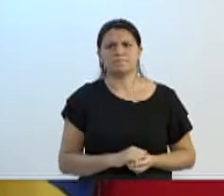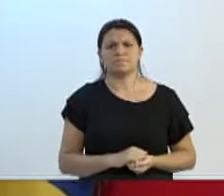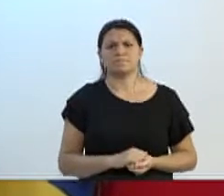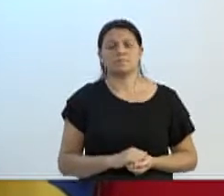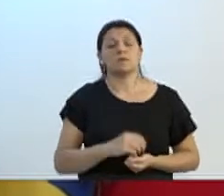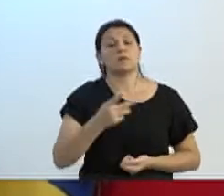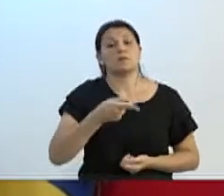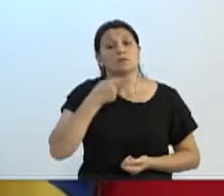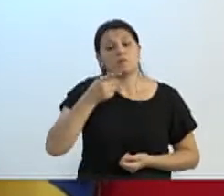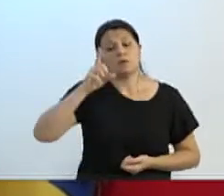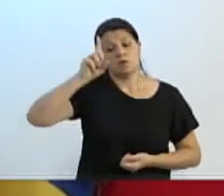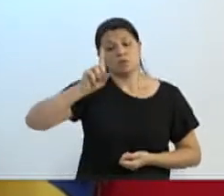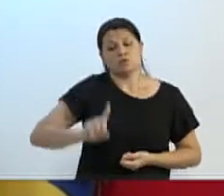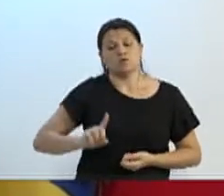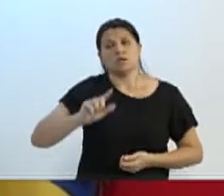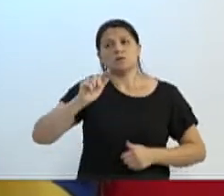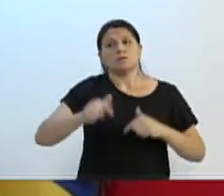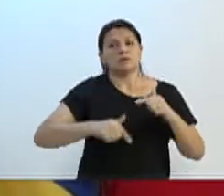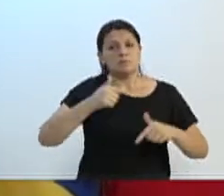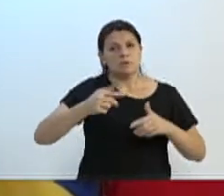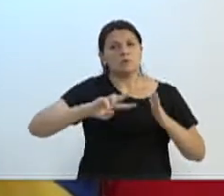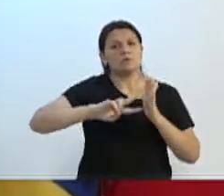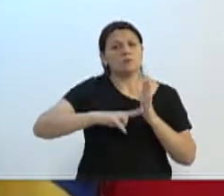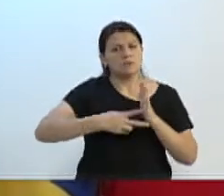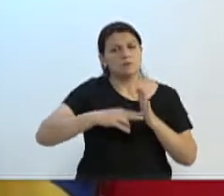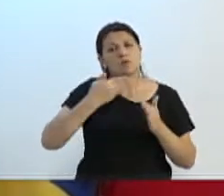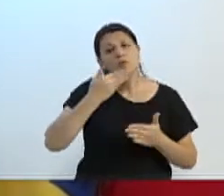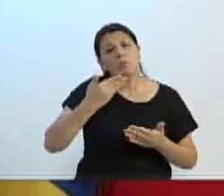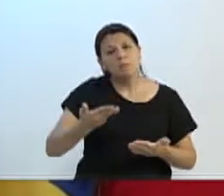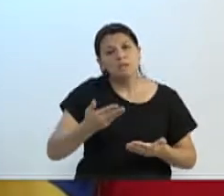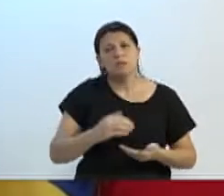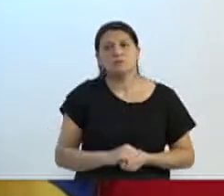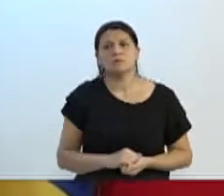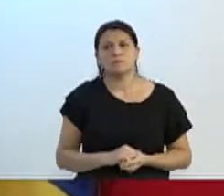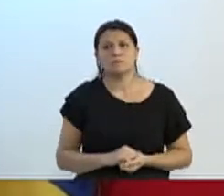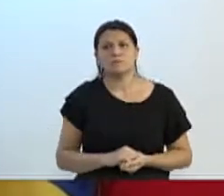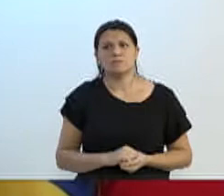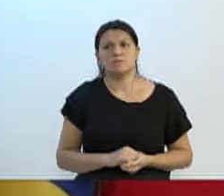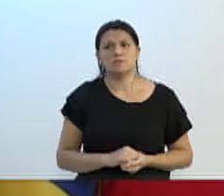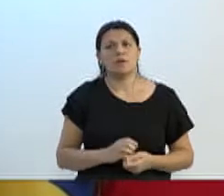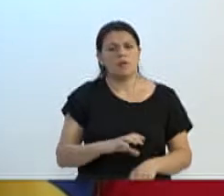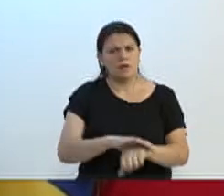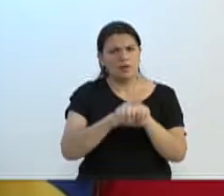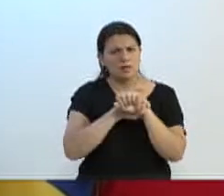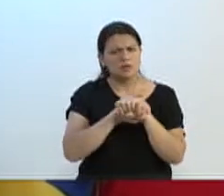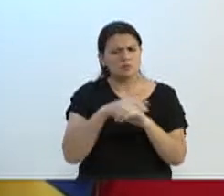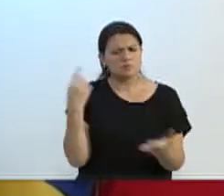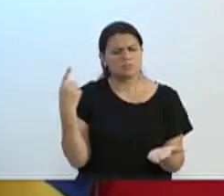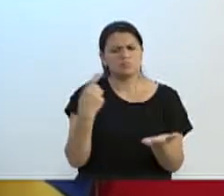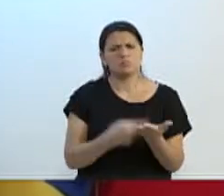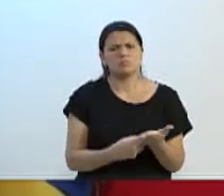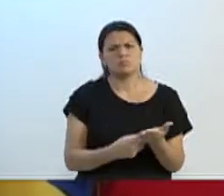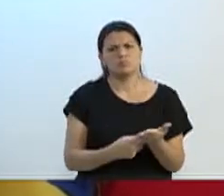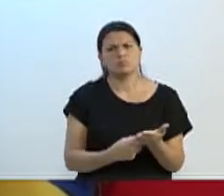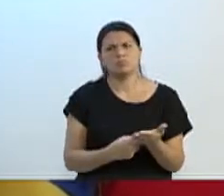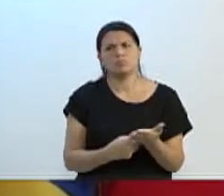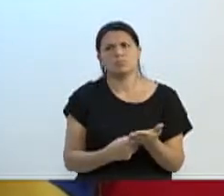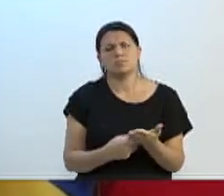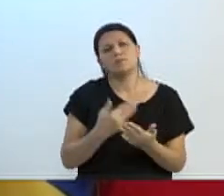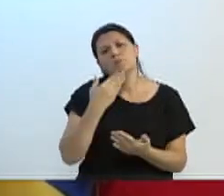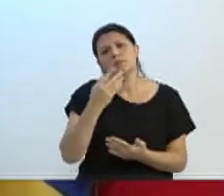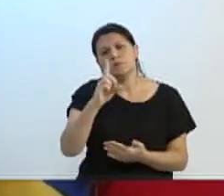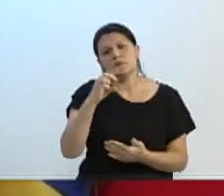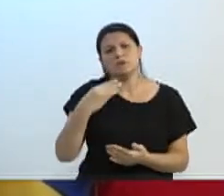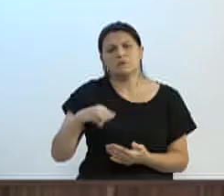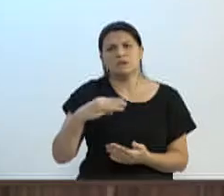dos direitos dos trabalhadores. Então, o sindicato está reivindicando isso. Reivindicar a garantia do compromisso assumido... Peço mais um minuto, senhor